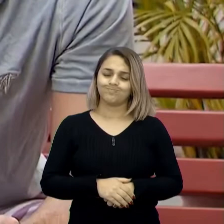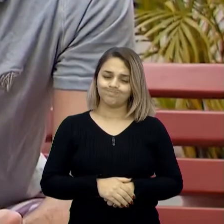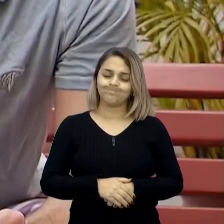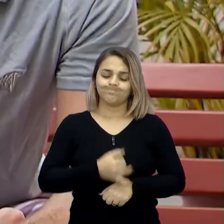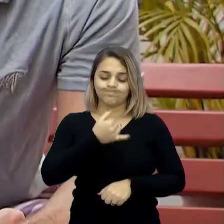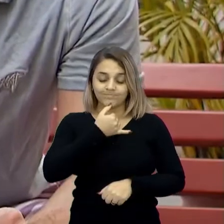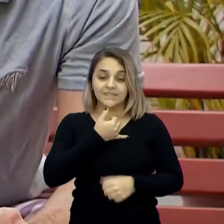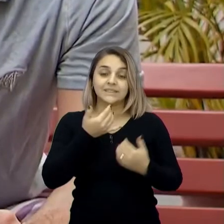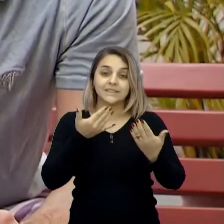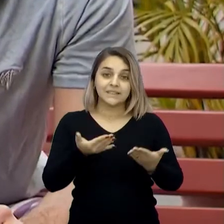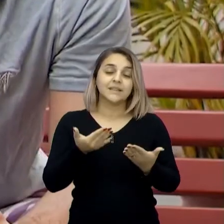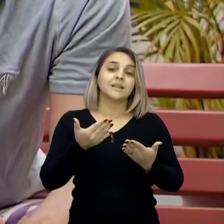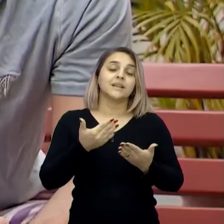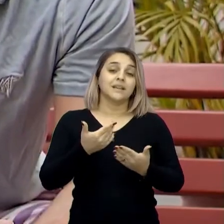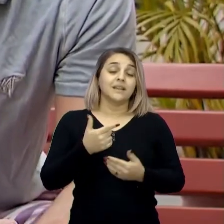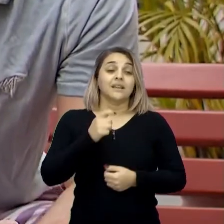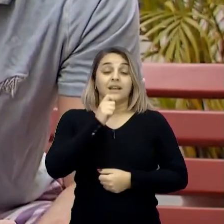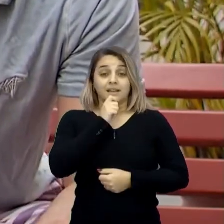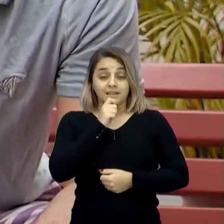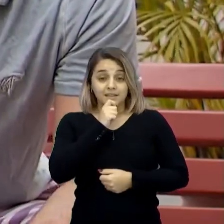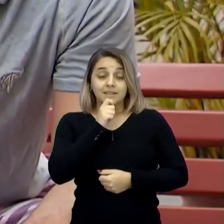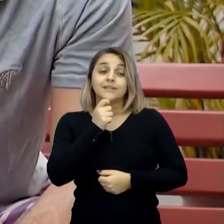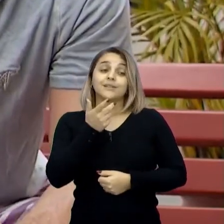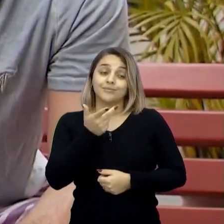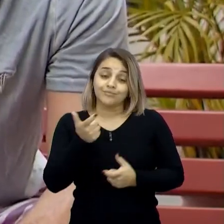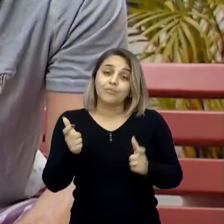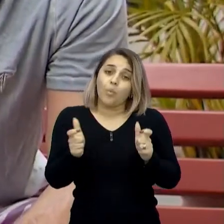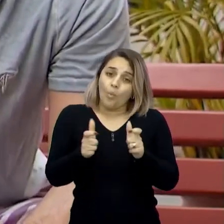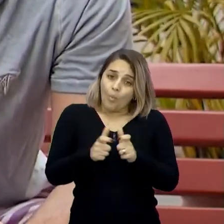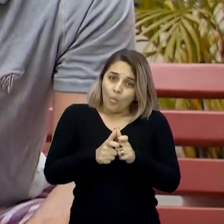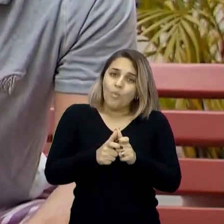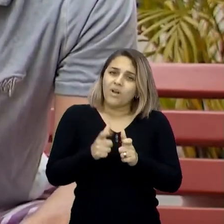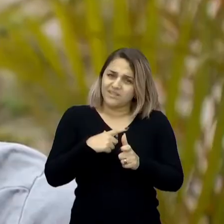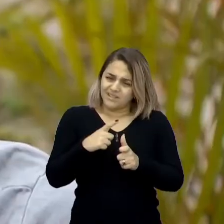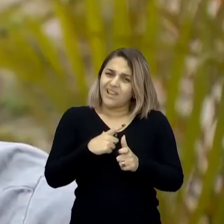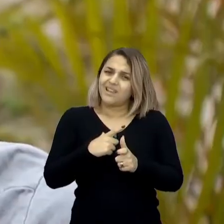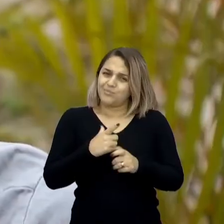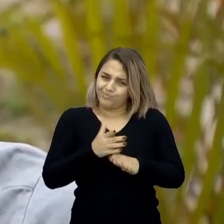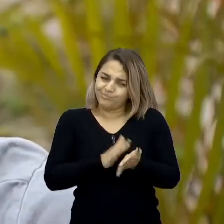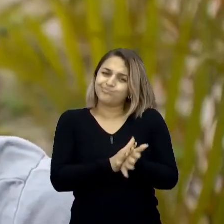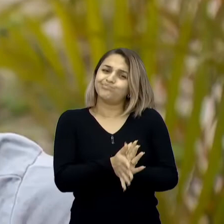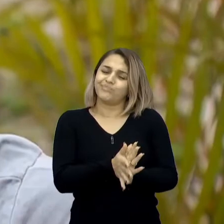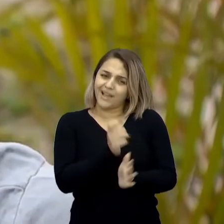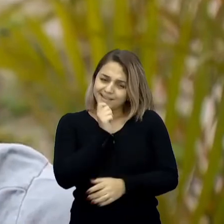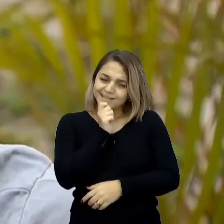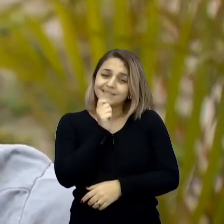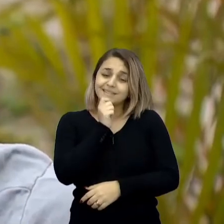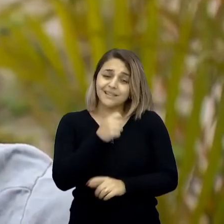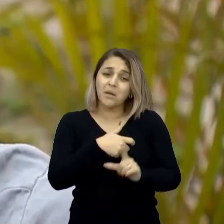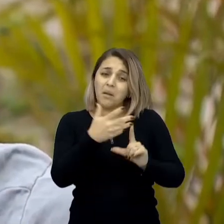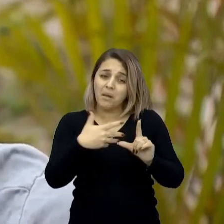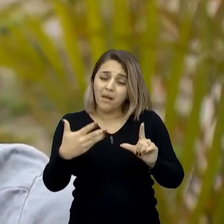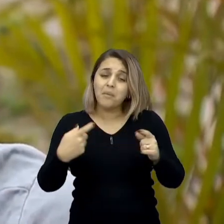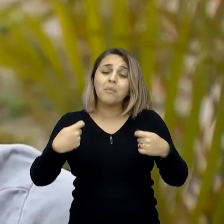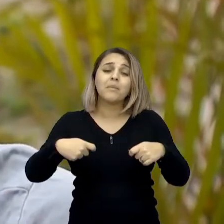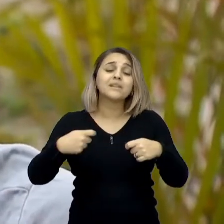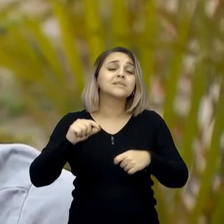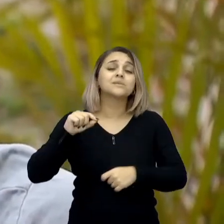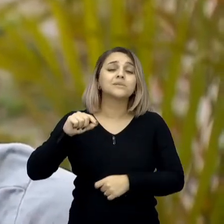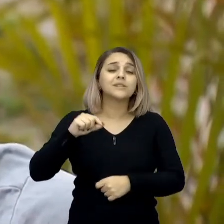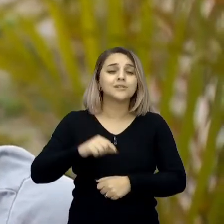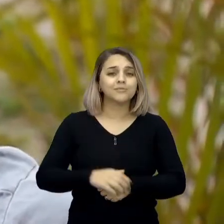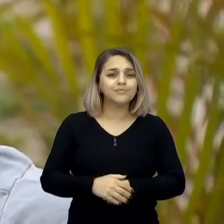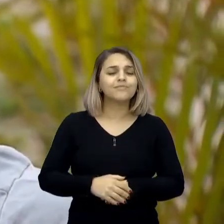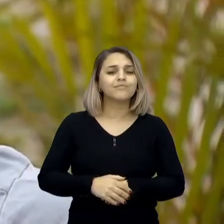Felizmente, embora eu acho que ainda seja uma minoria, assim, a maioria ainda tem problema com isso. O que LGBTs precisam, acima de tudo, é